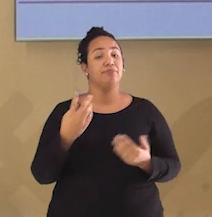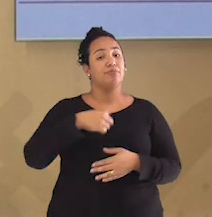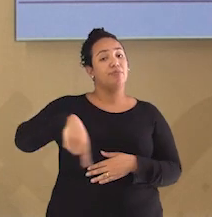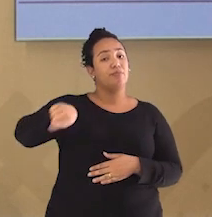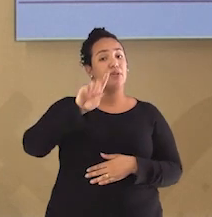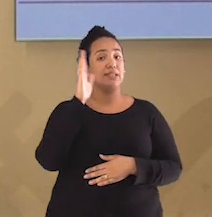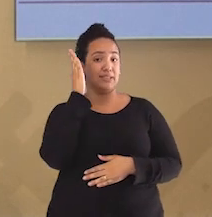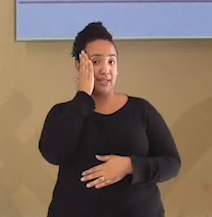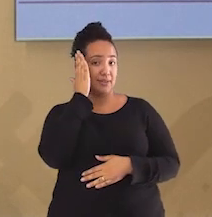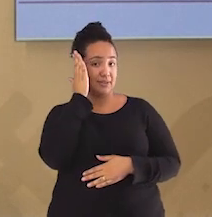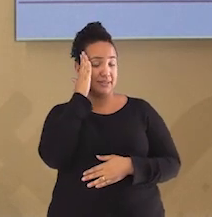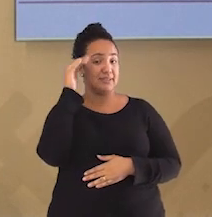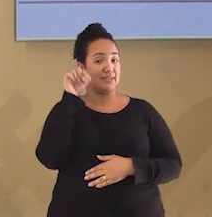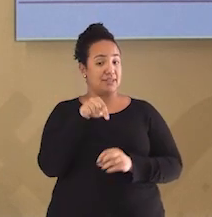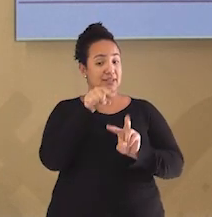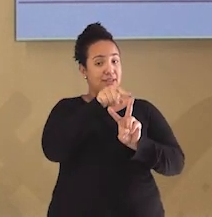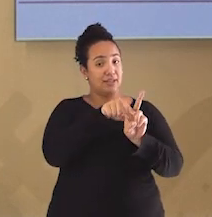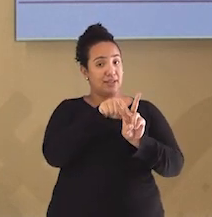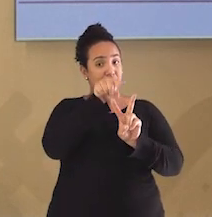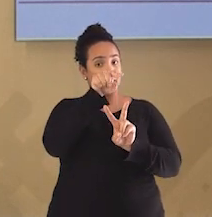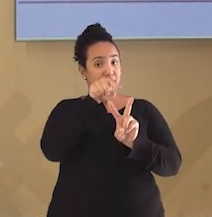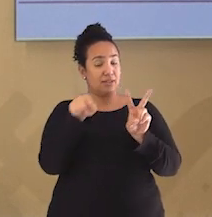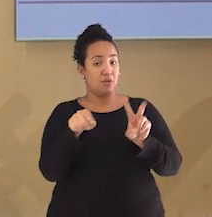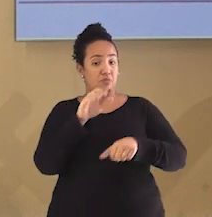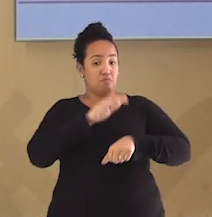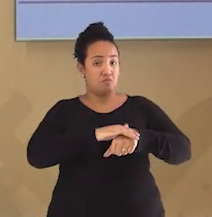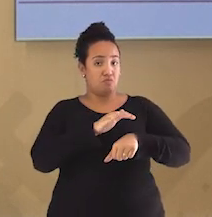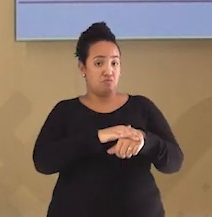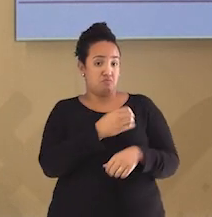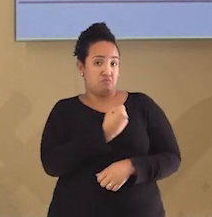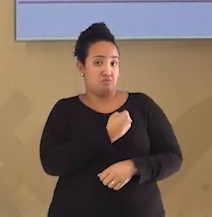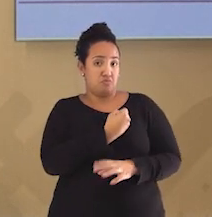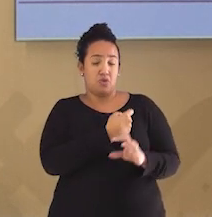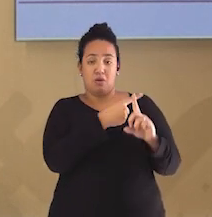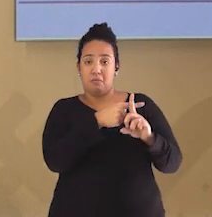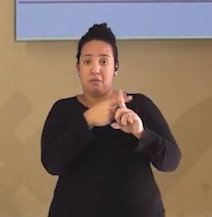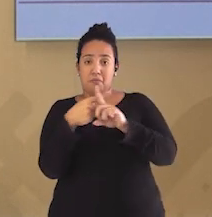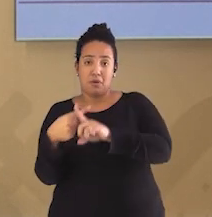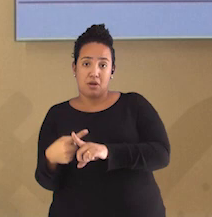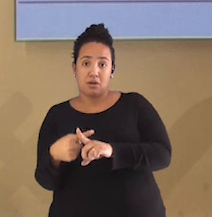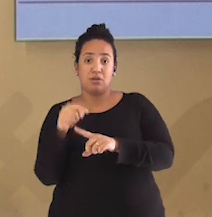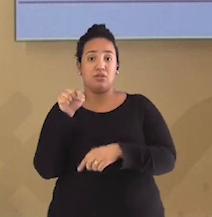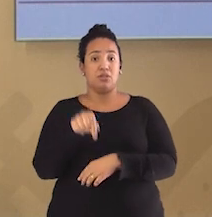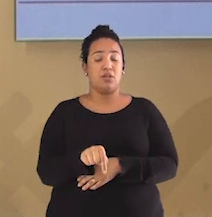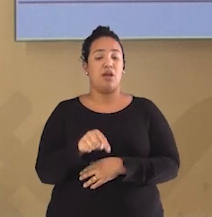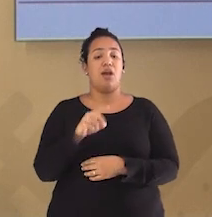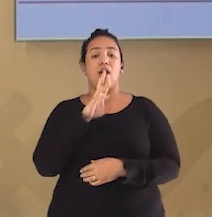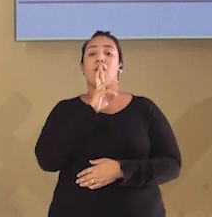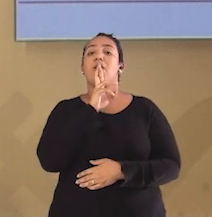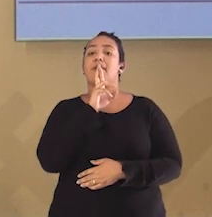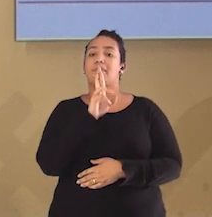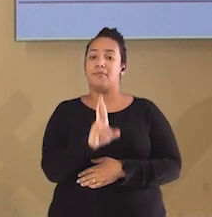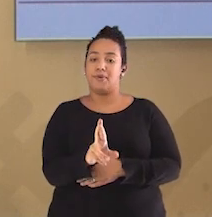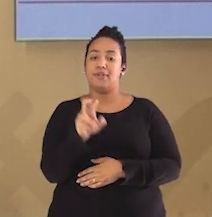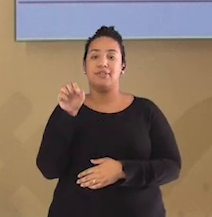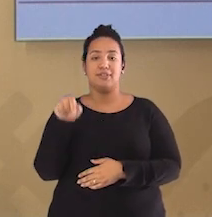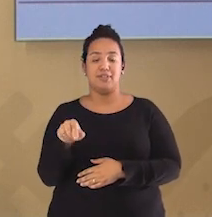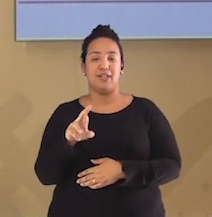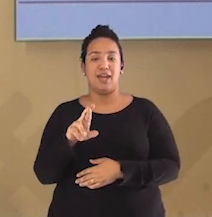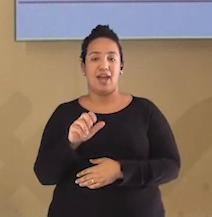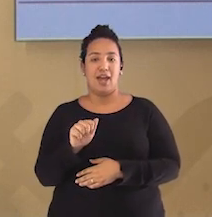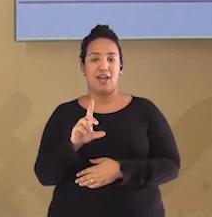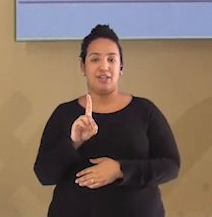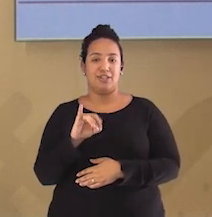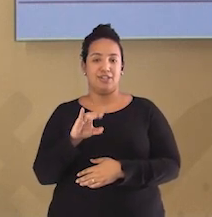que a raiz quadrada vai buscar um fator que, multiplicado por ele mesmo, resulte no valor que está